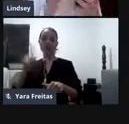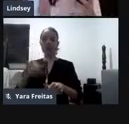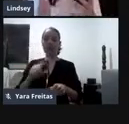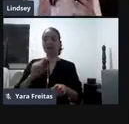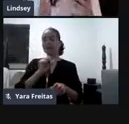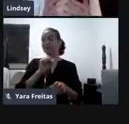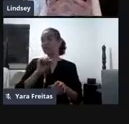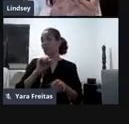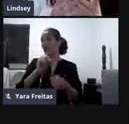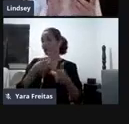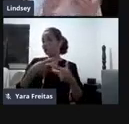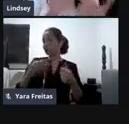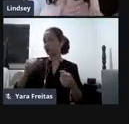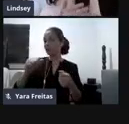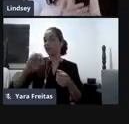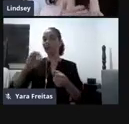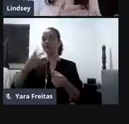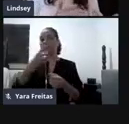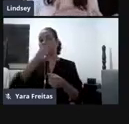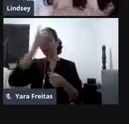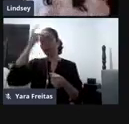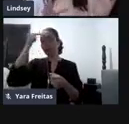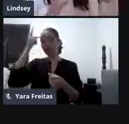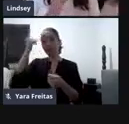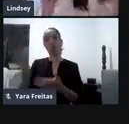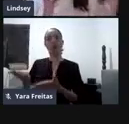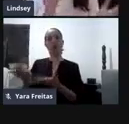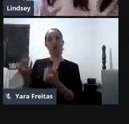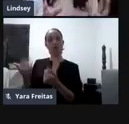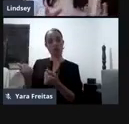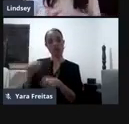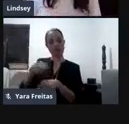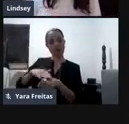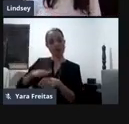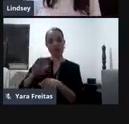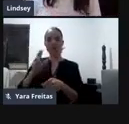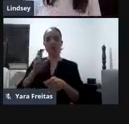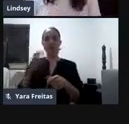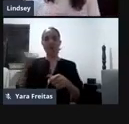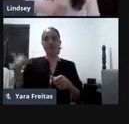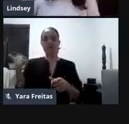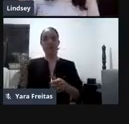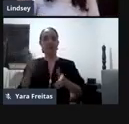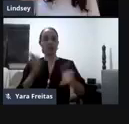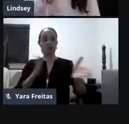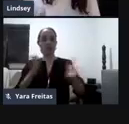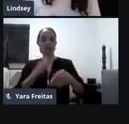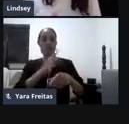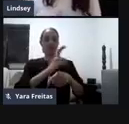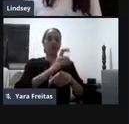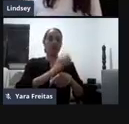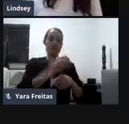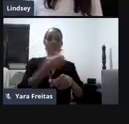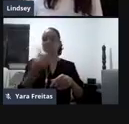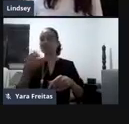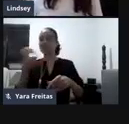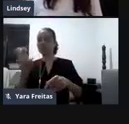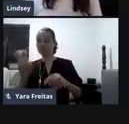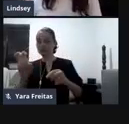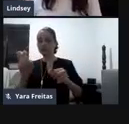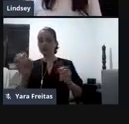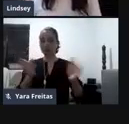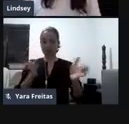mais que ocorrem em pessoas mais jovens, né? Entre os 50 e os 65. E além disso, a